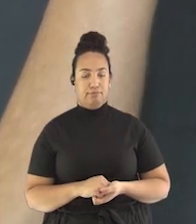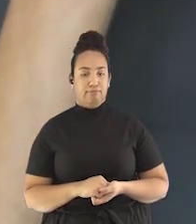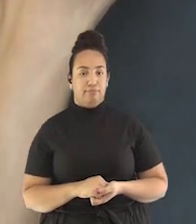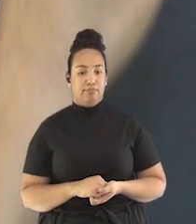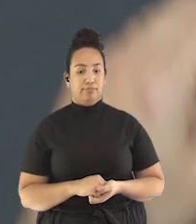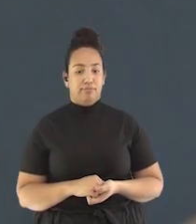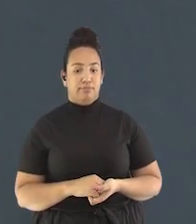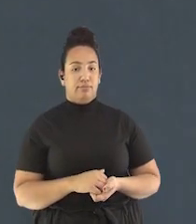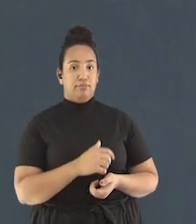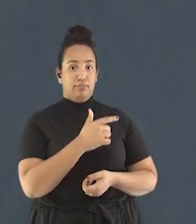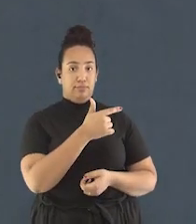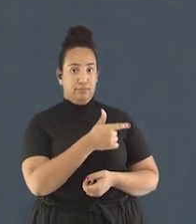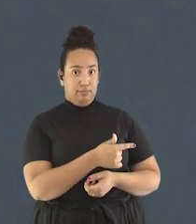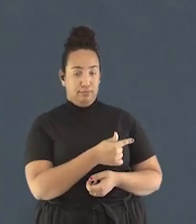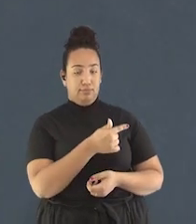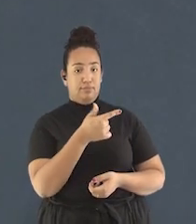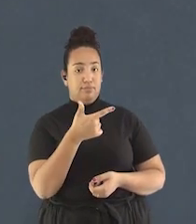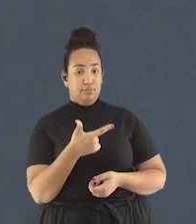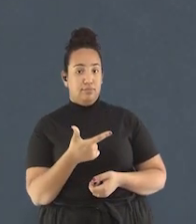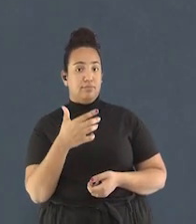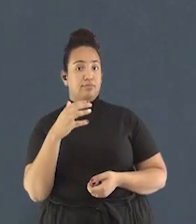As 3 laranjas deu